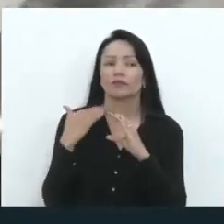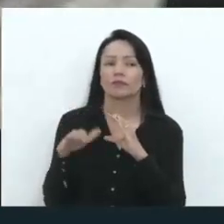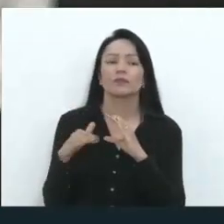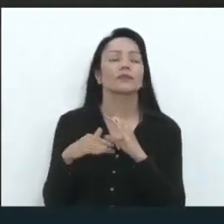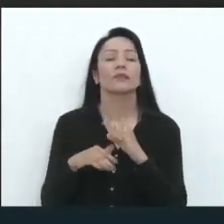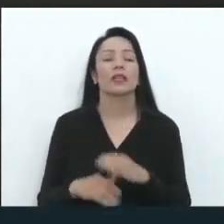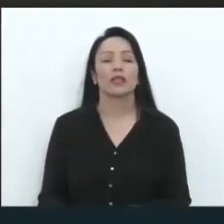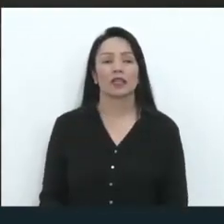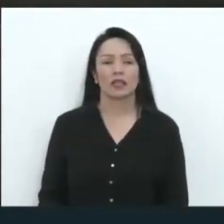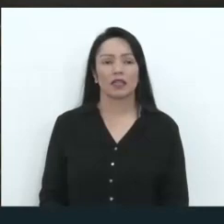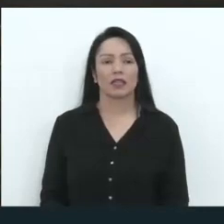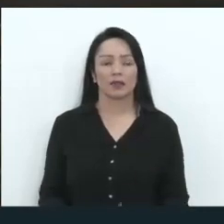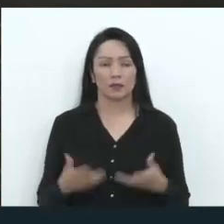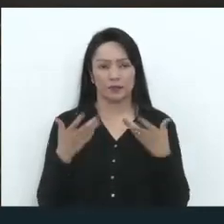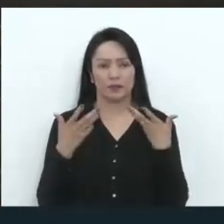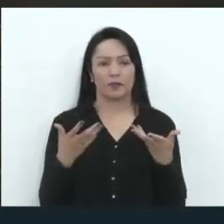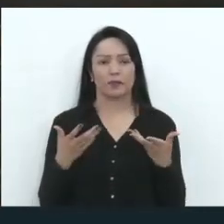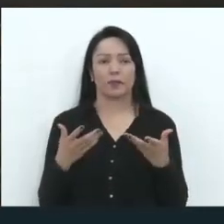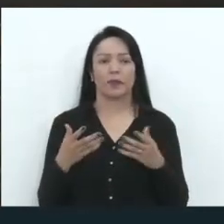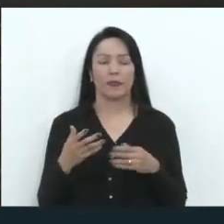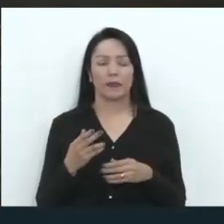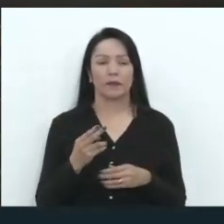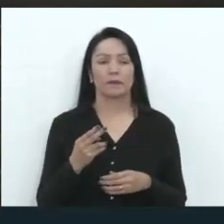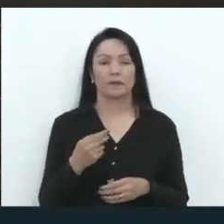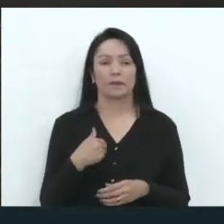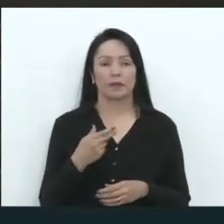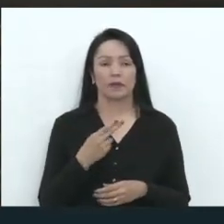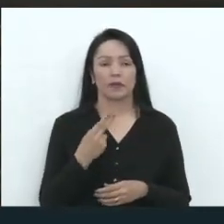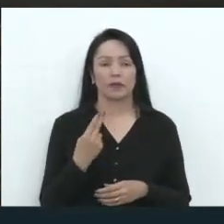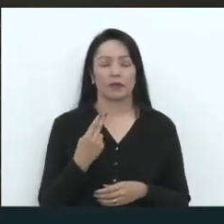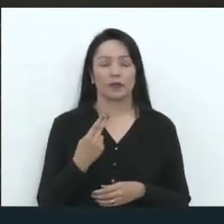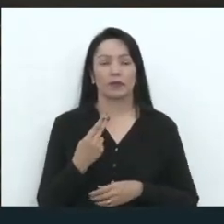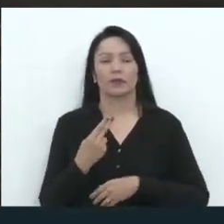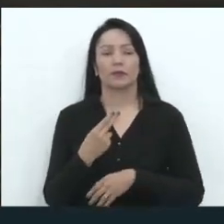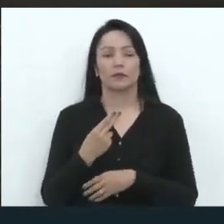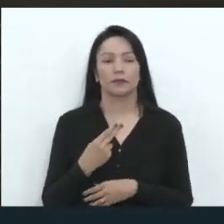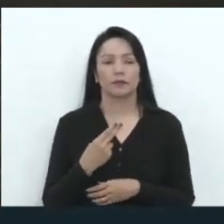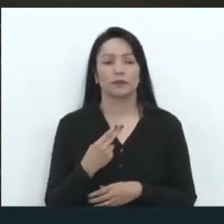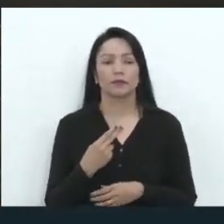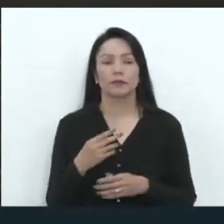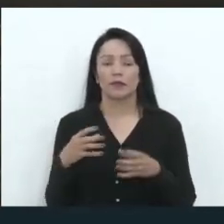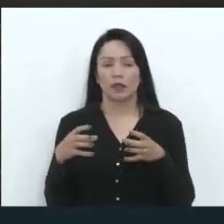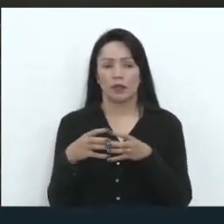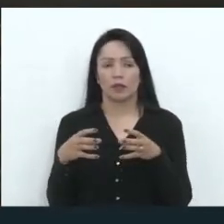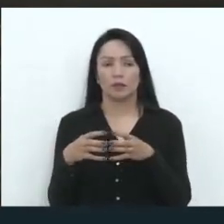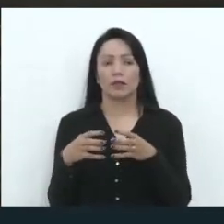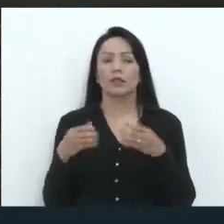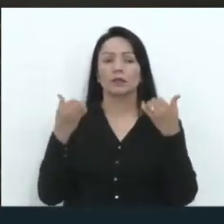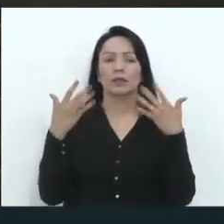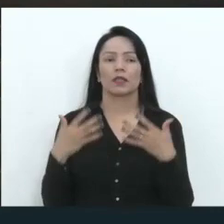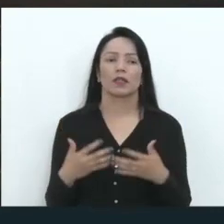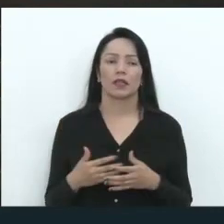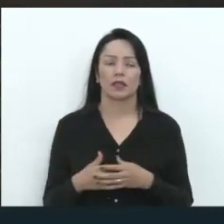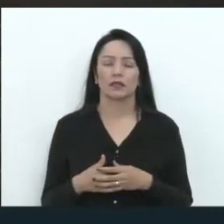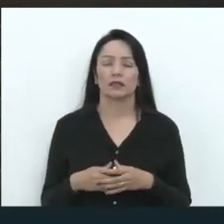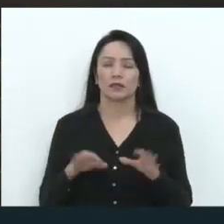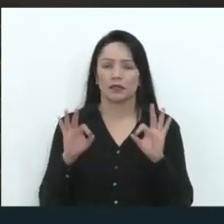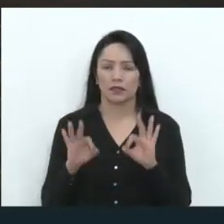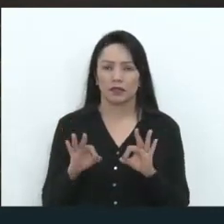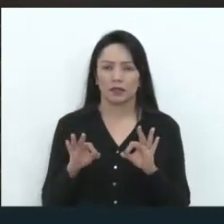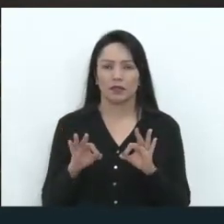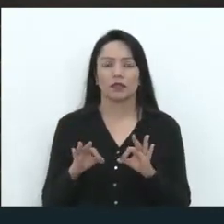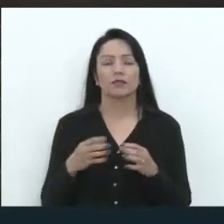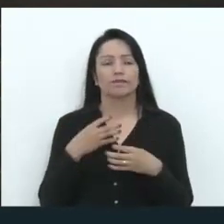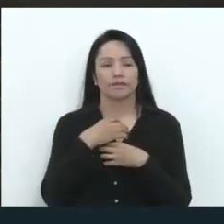guarulhense. Eu quero aqui, em nome de toda a nossa equipe, expressar os nossos sinceros